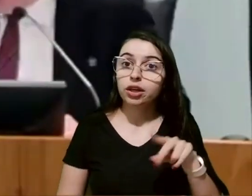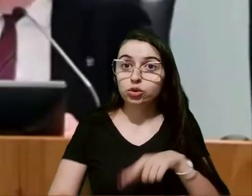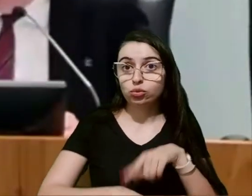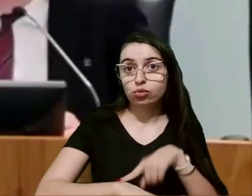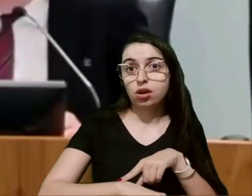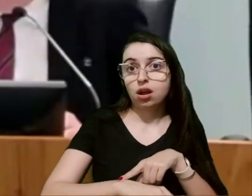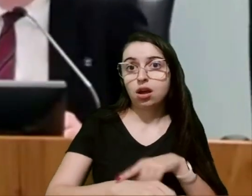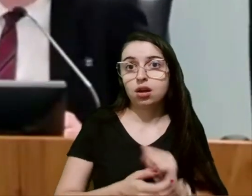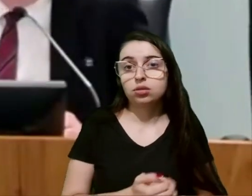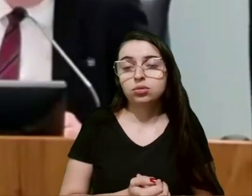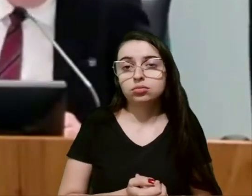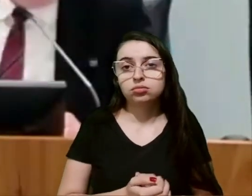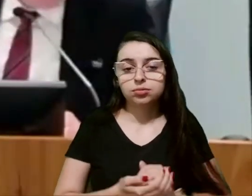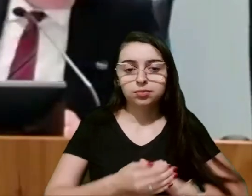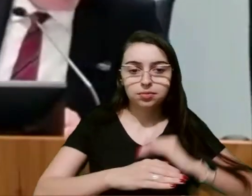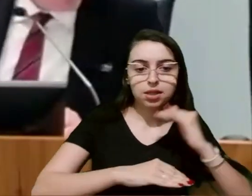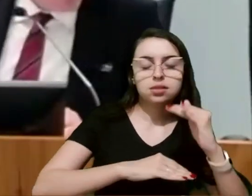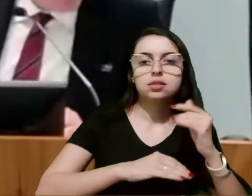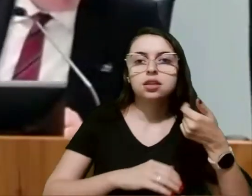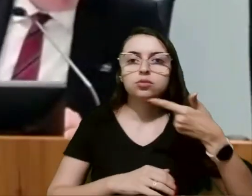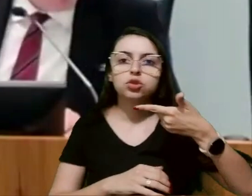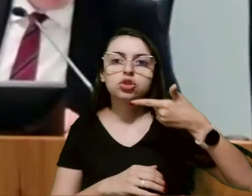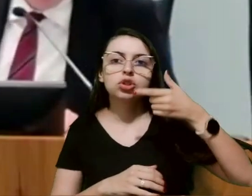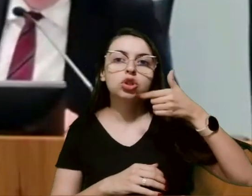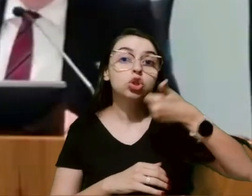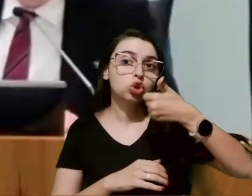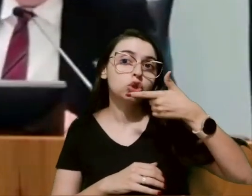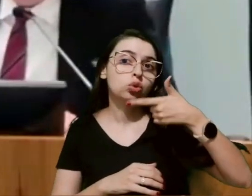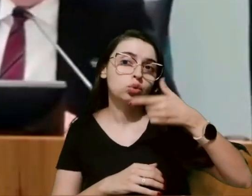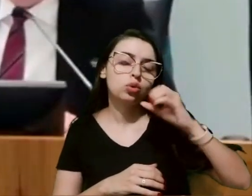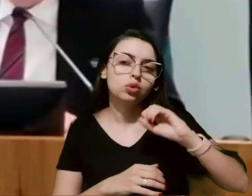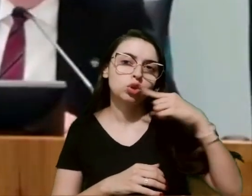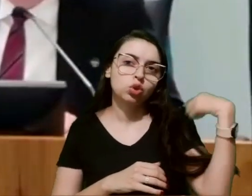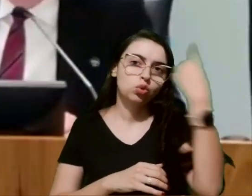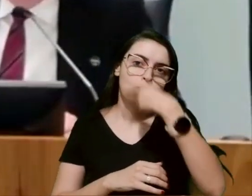eu estou vendo o horário aqui, já vejo que nós passamos o meio-dia,